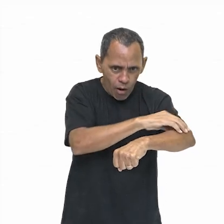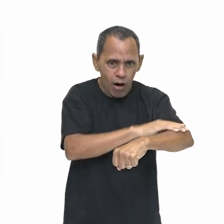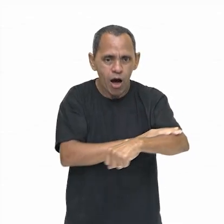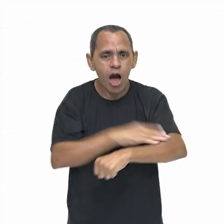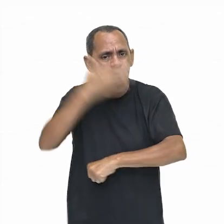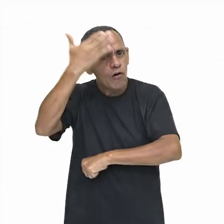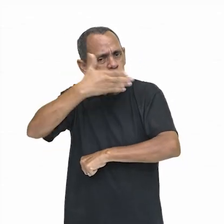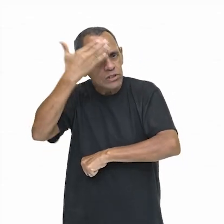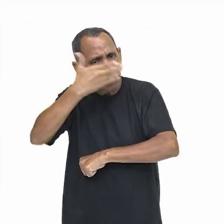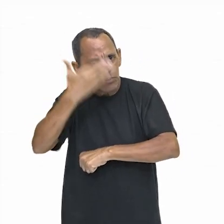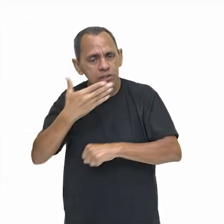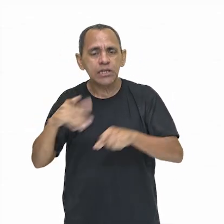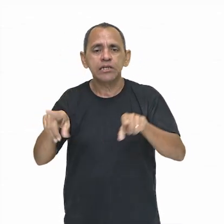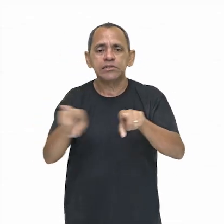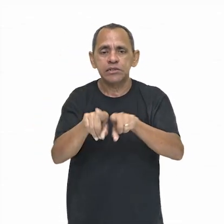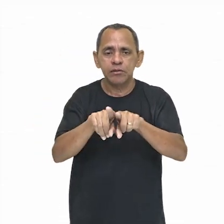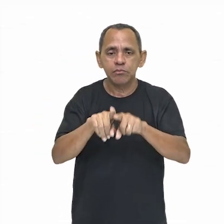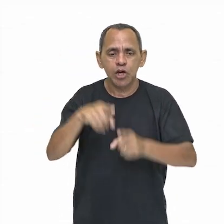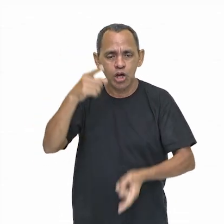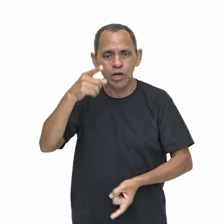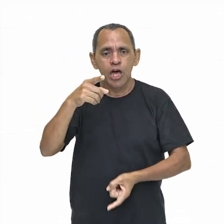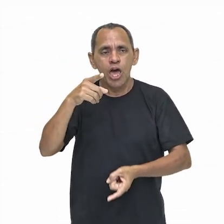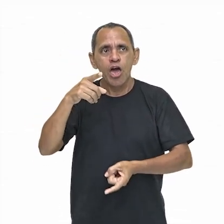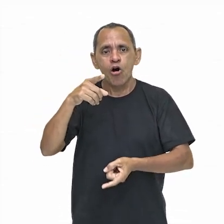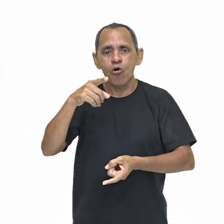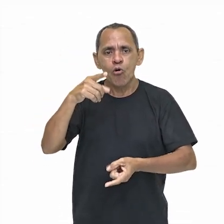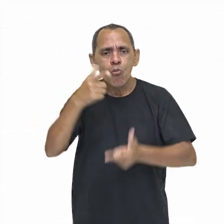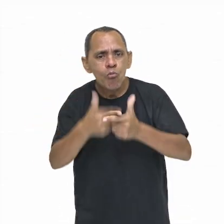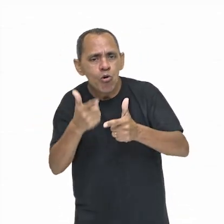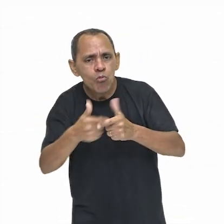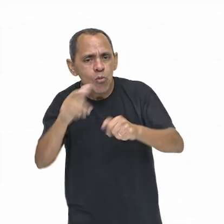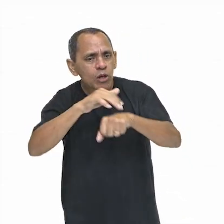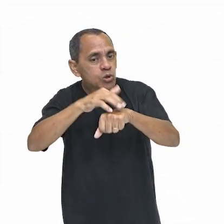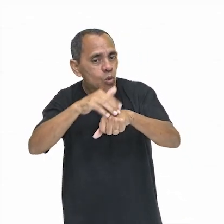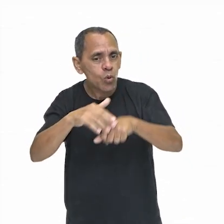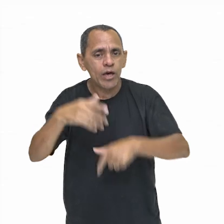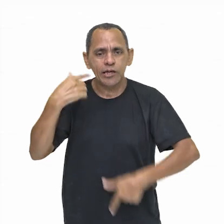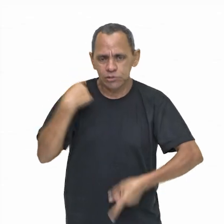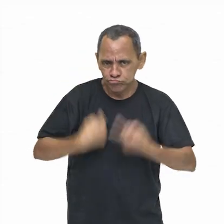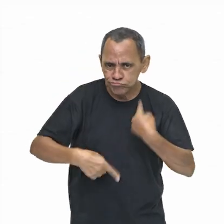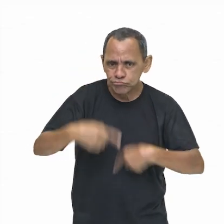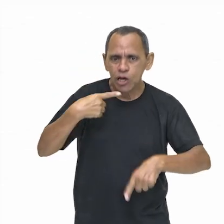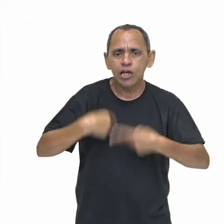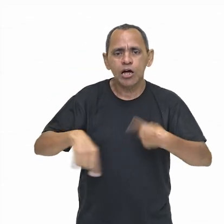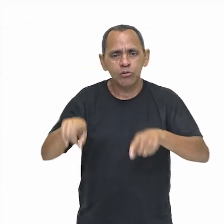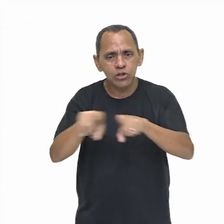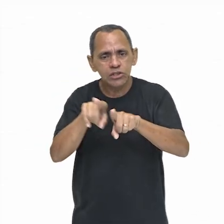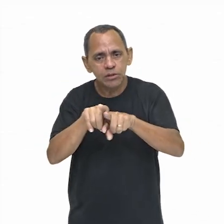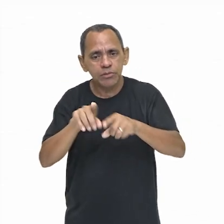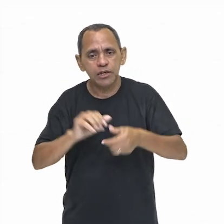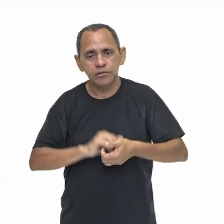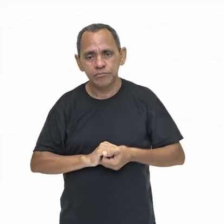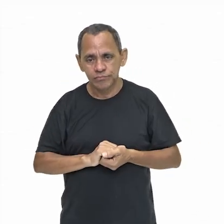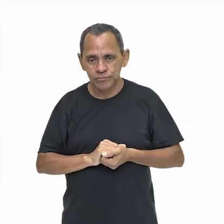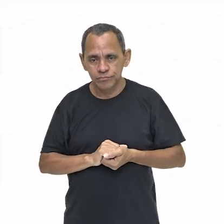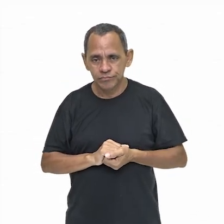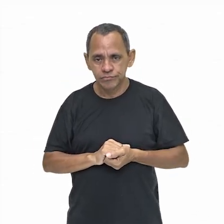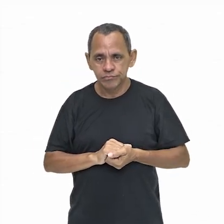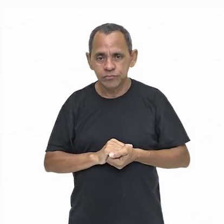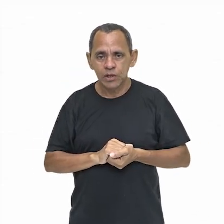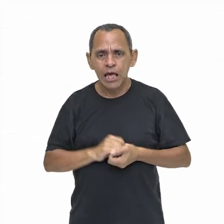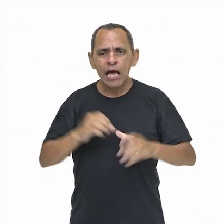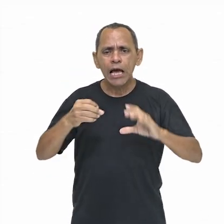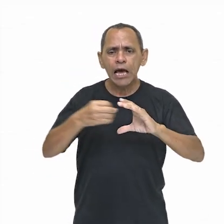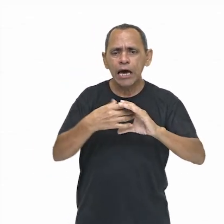né, uma síndrome metabólica. Então a diabetes ela bagunça tudo dentro do nosso corpo. Mas o que